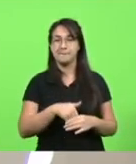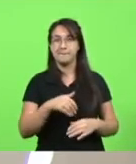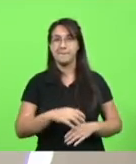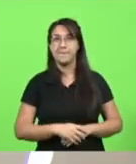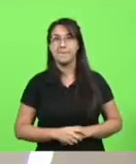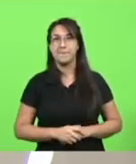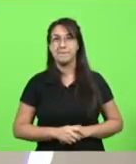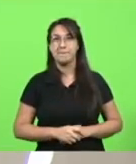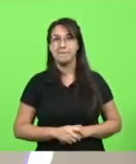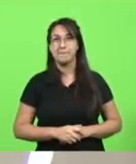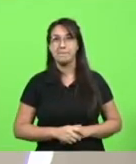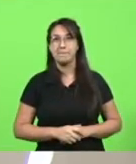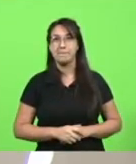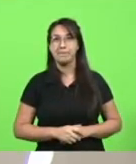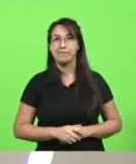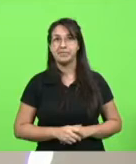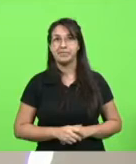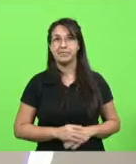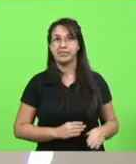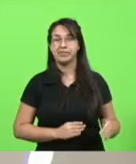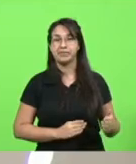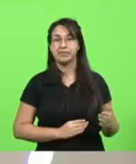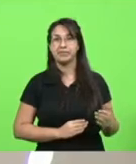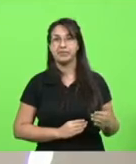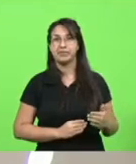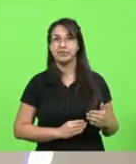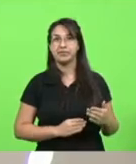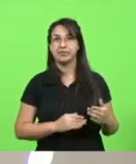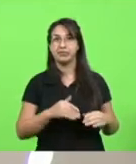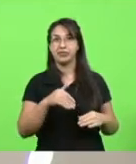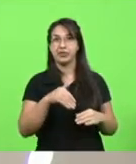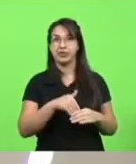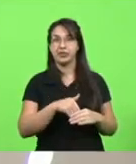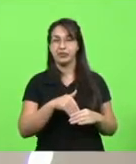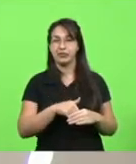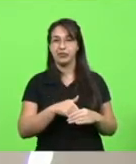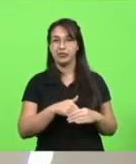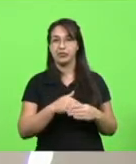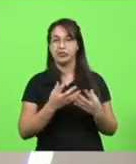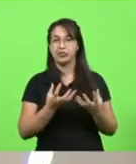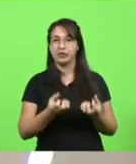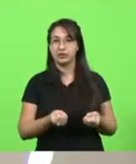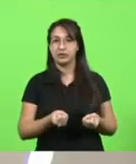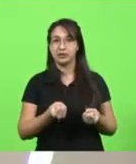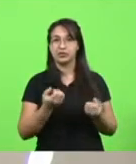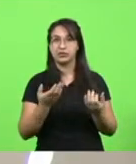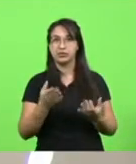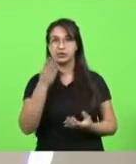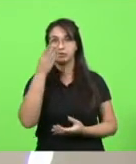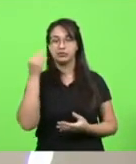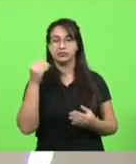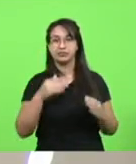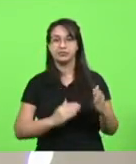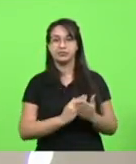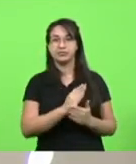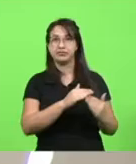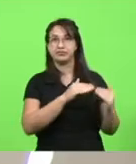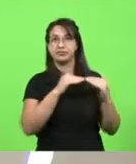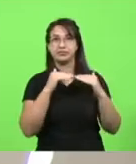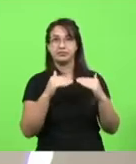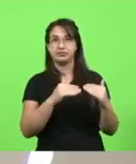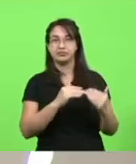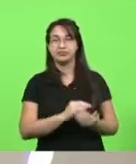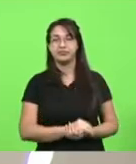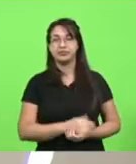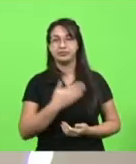permaneçam como se encontram. Com parecer favorável da deputada Luciane Carminati, aprovado por unanimidade.